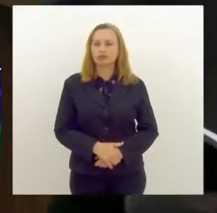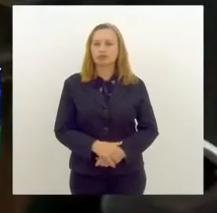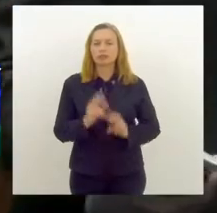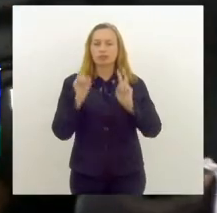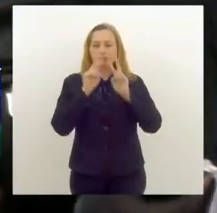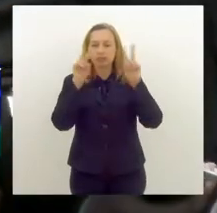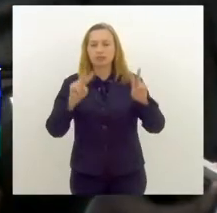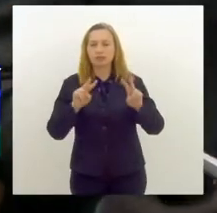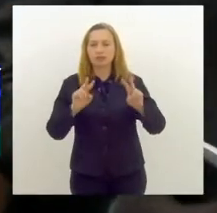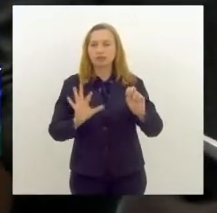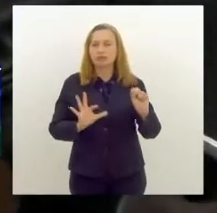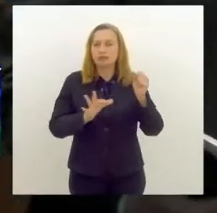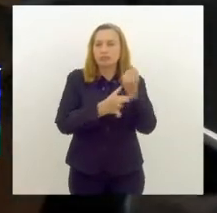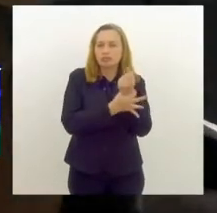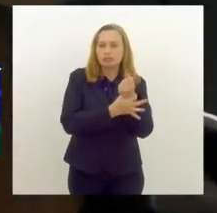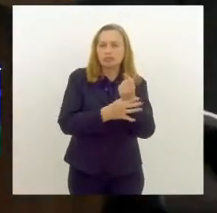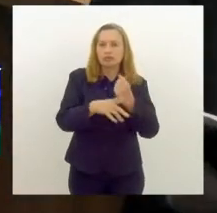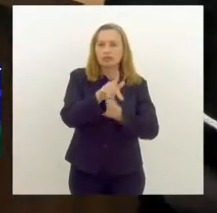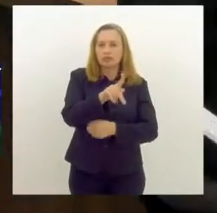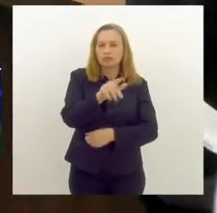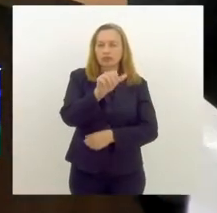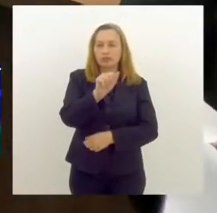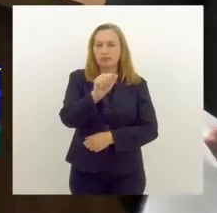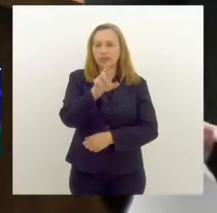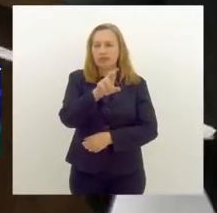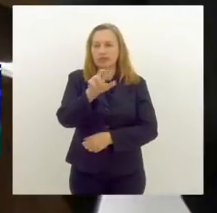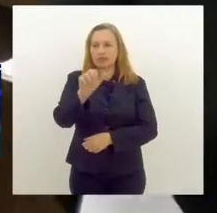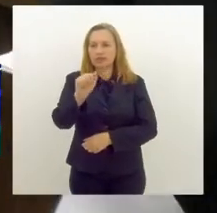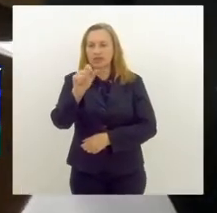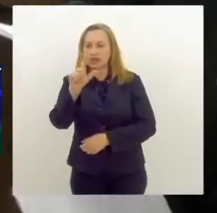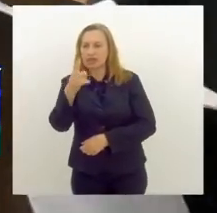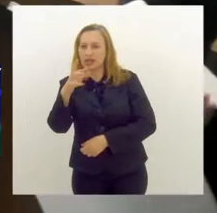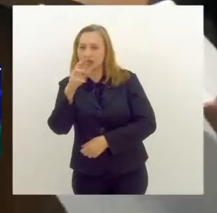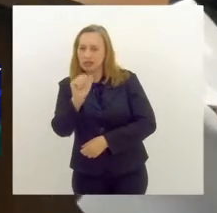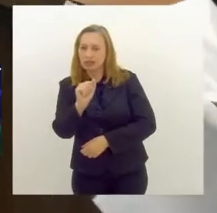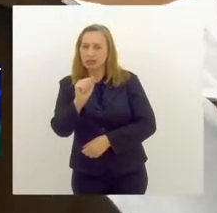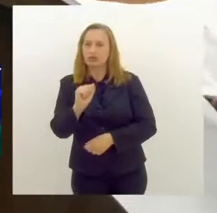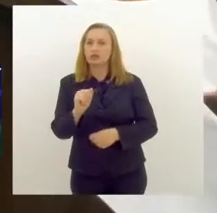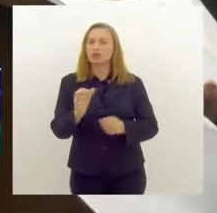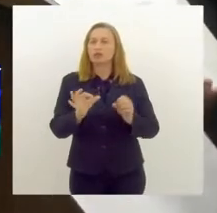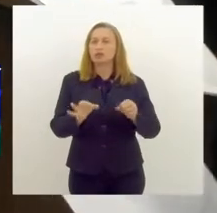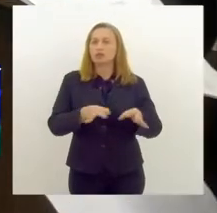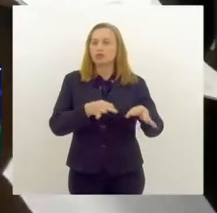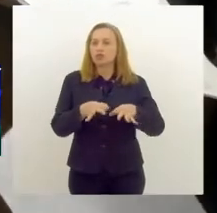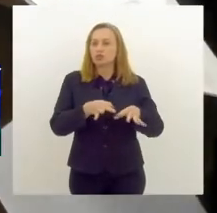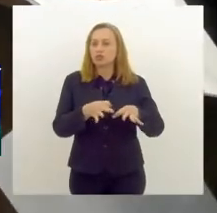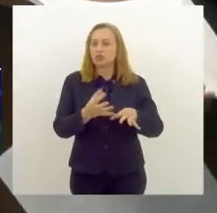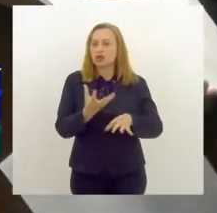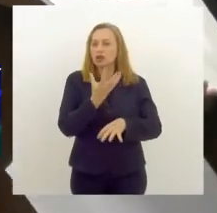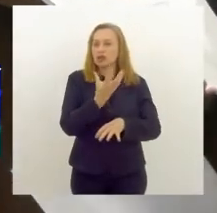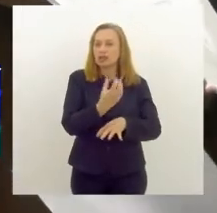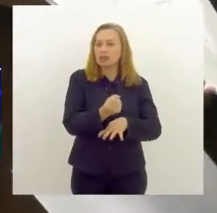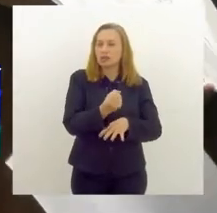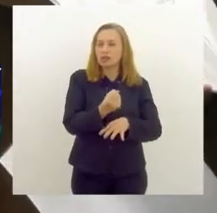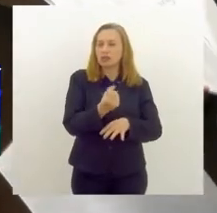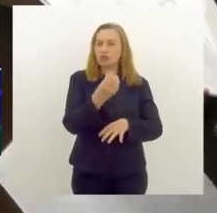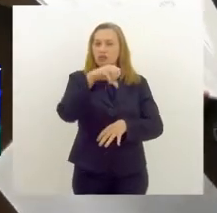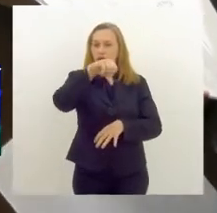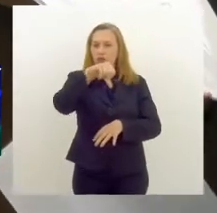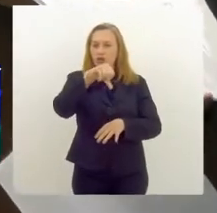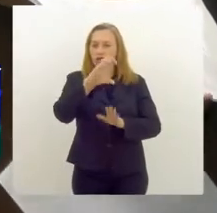visando a segurança nas passarelas. O projeto recebeu 9